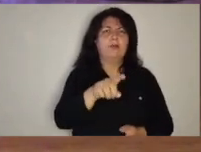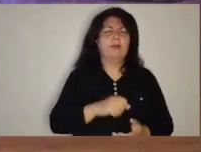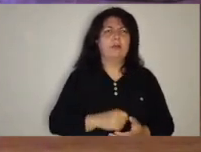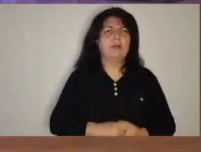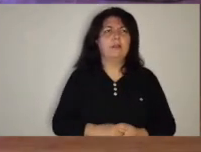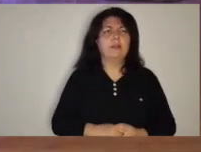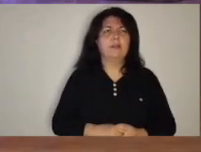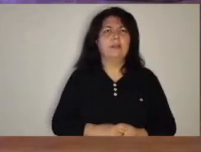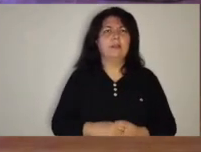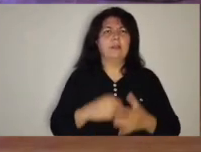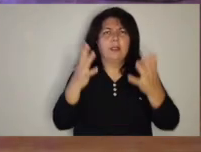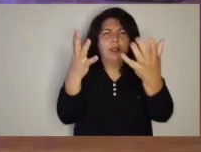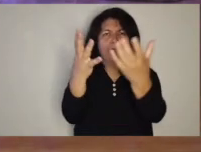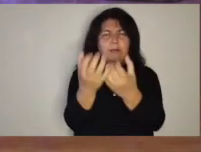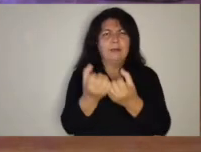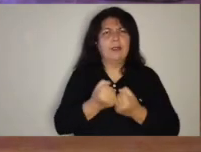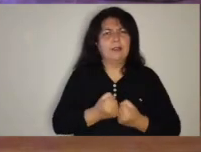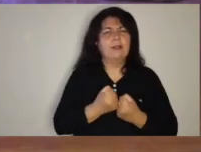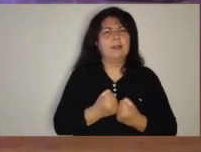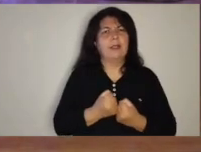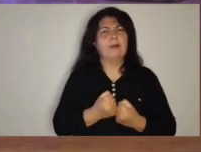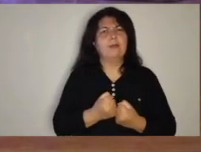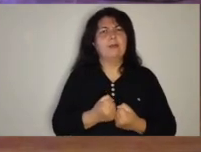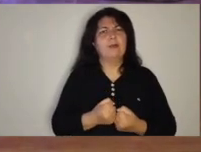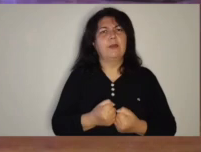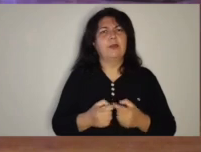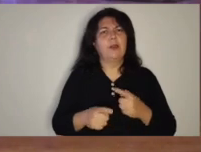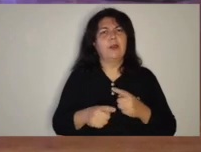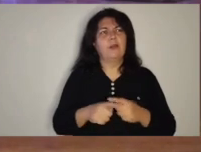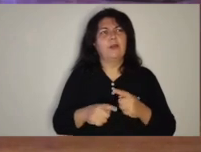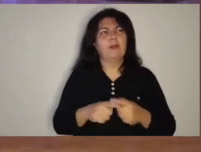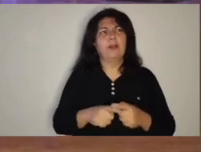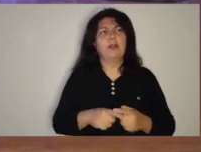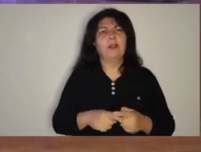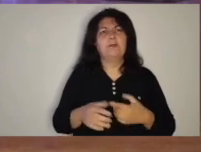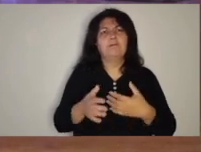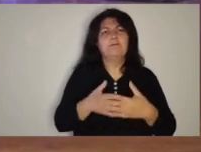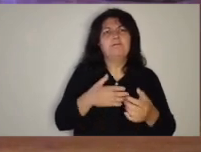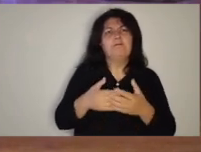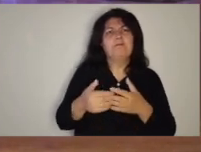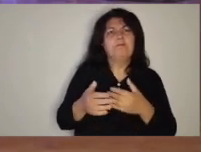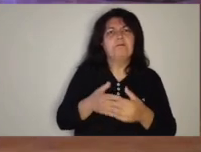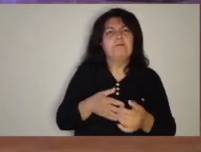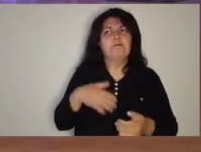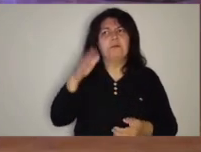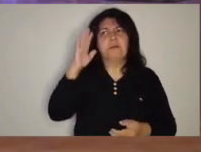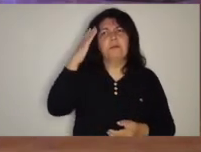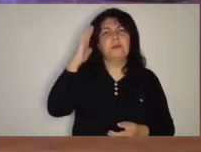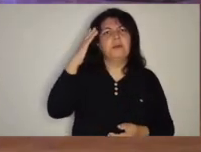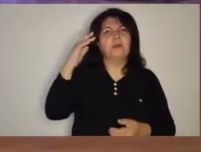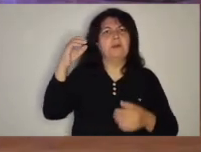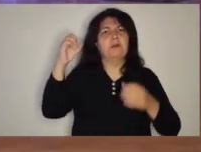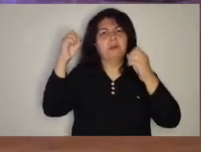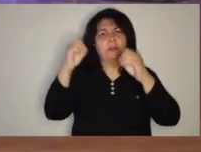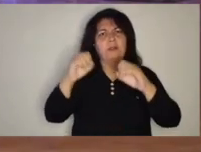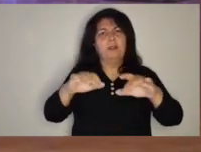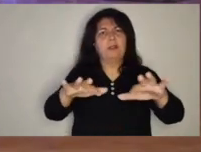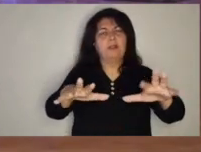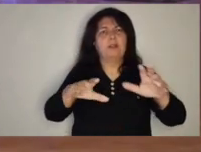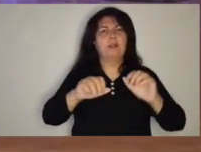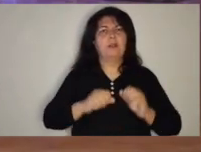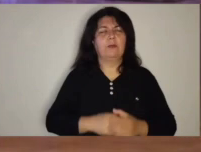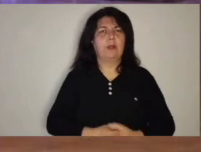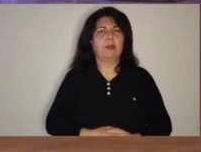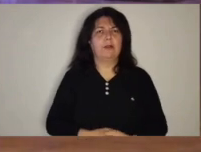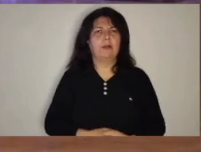Assim, isso o Senhor falou comigo, tá bom, irmãos? Deus te deu um emprego, mas